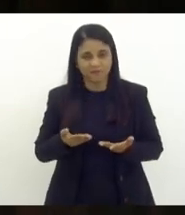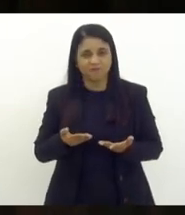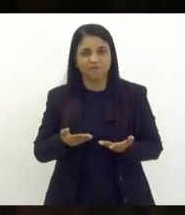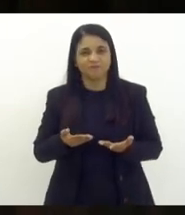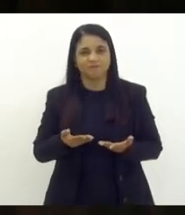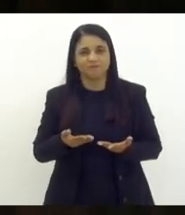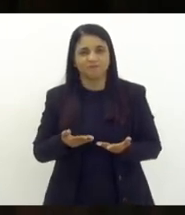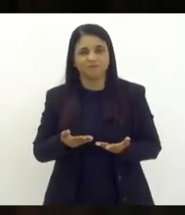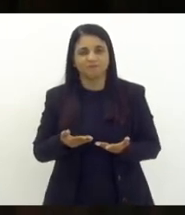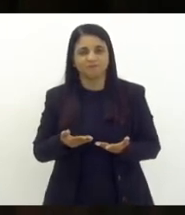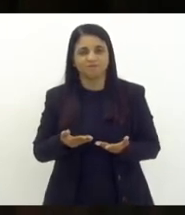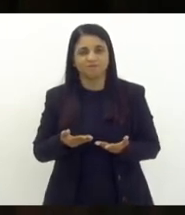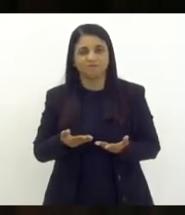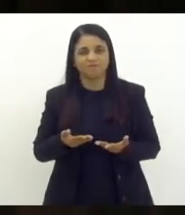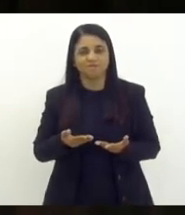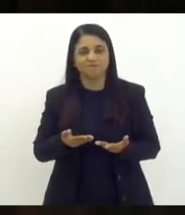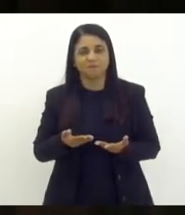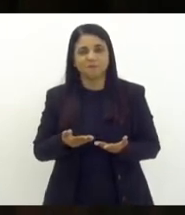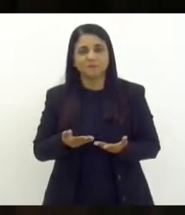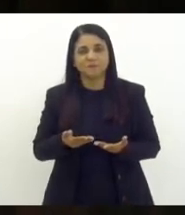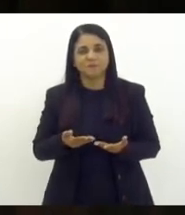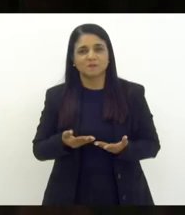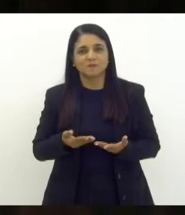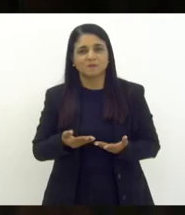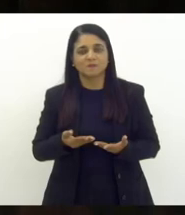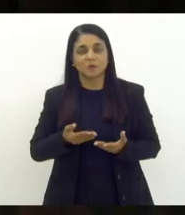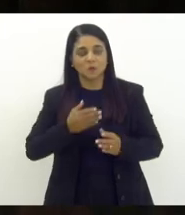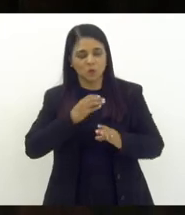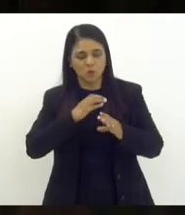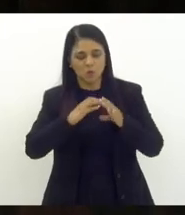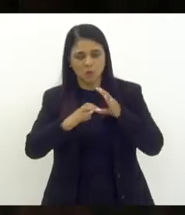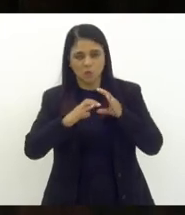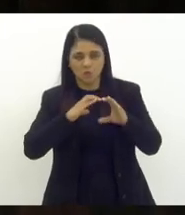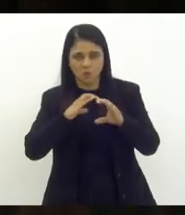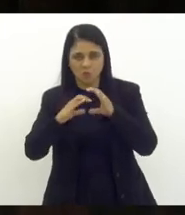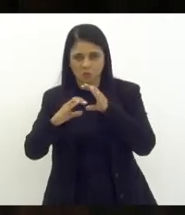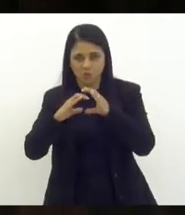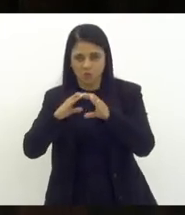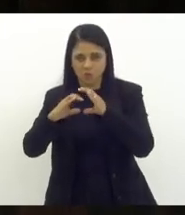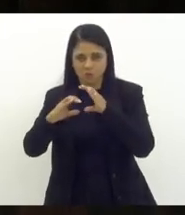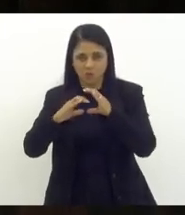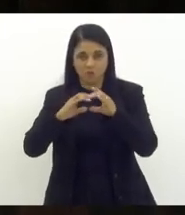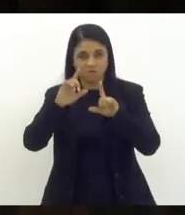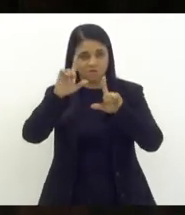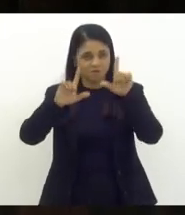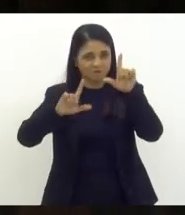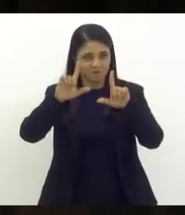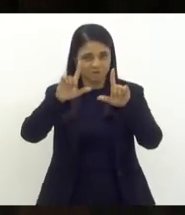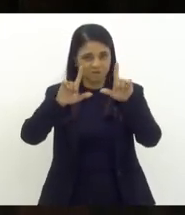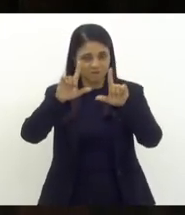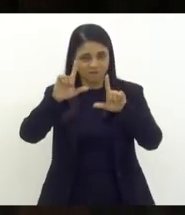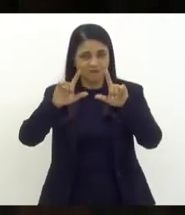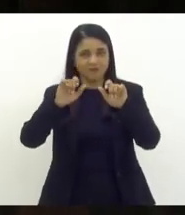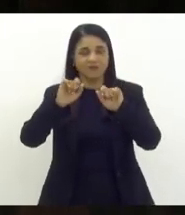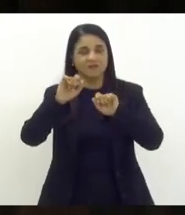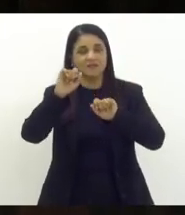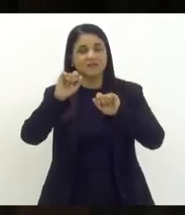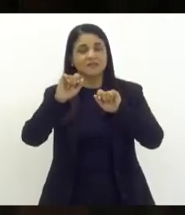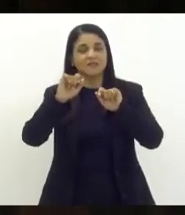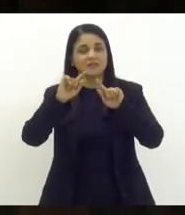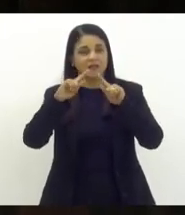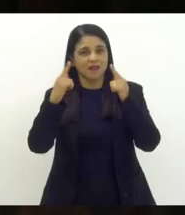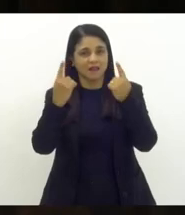colocamos através dos meios de comunicação que está sendo transmitido ao vio pela Tv alerge no canal do